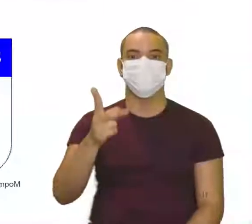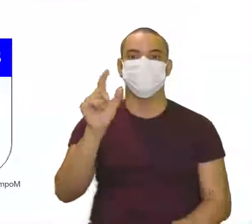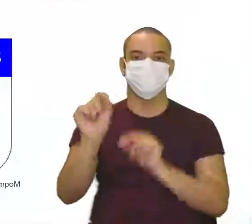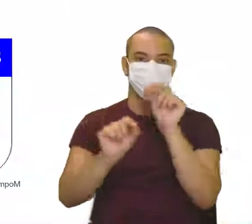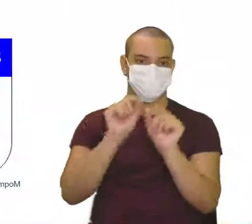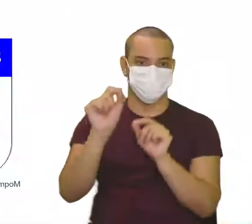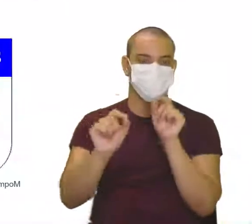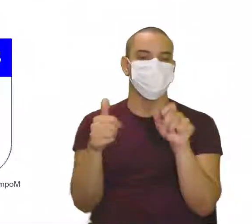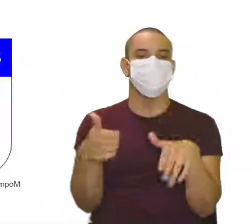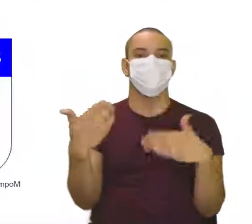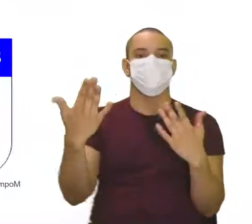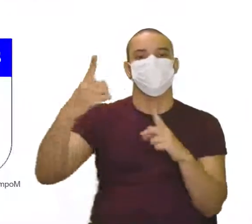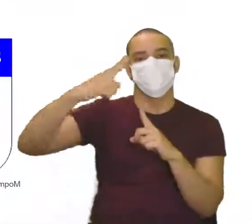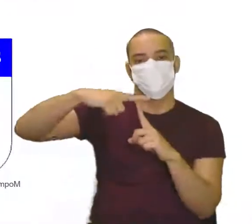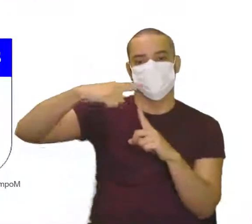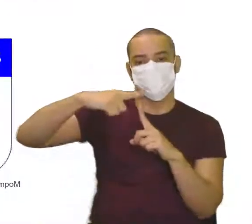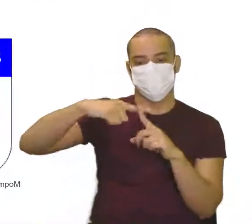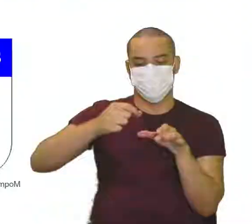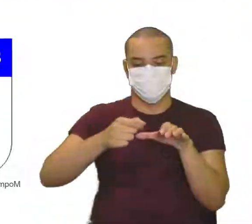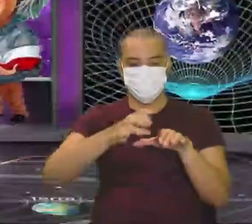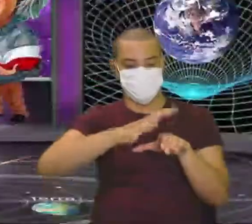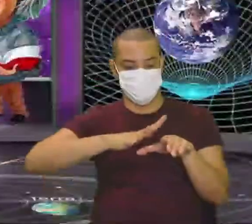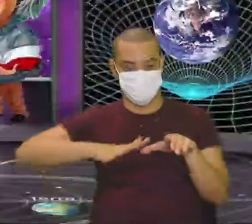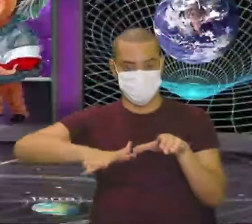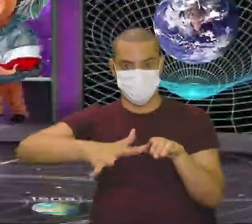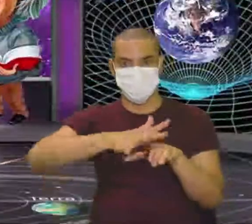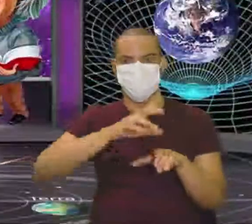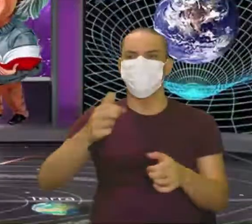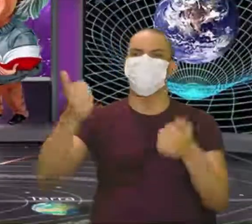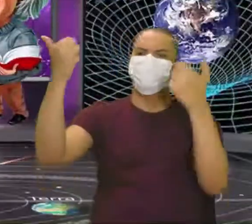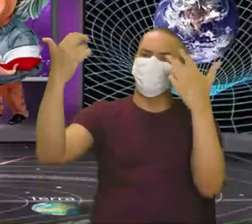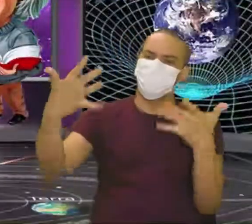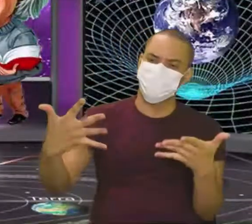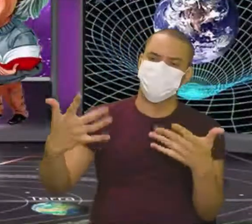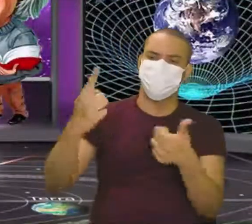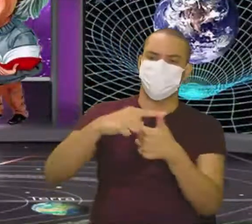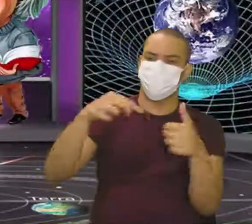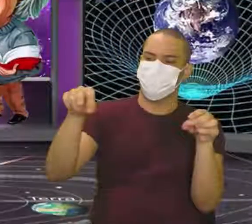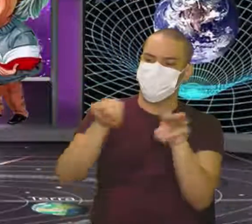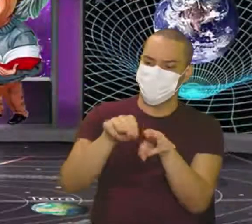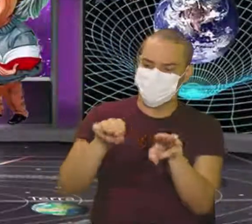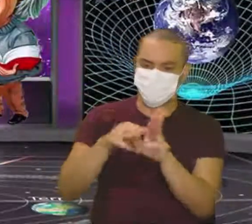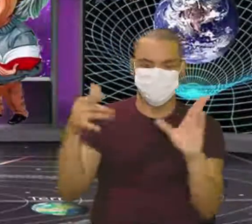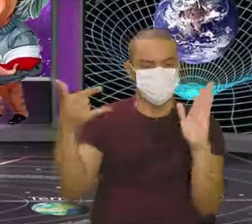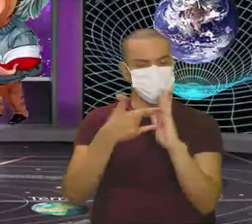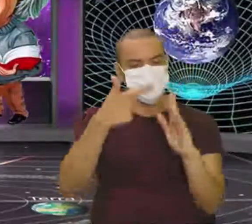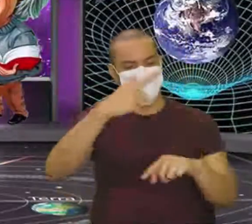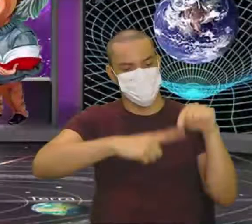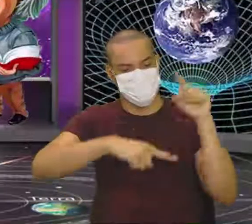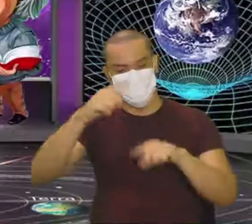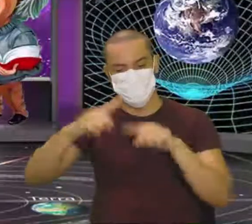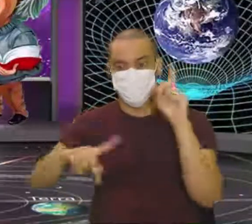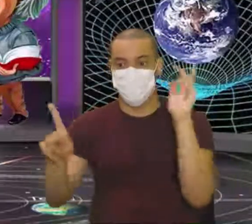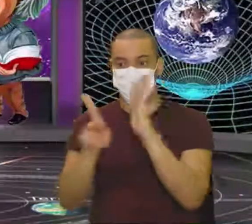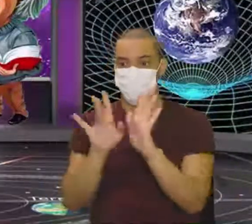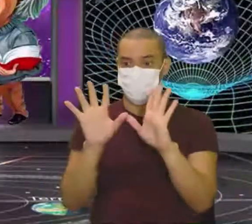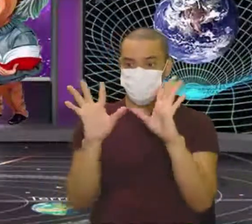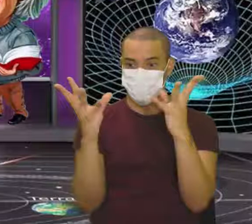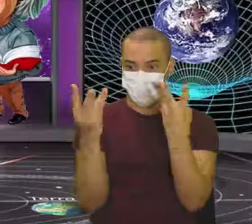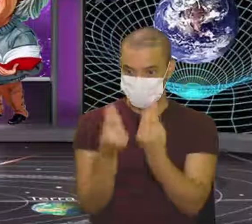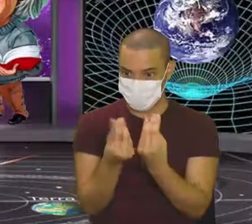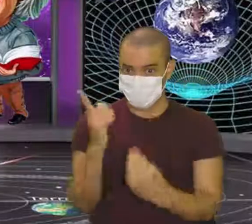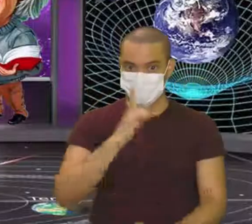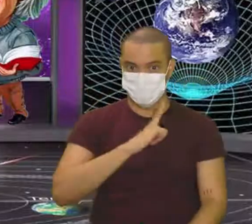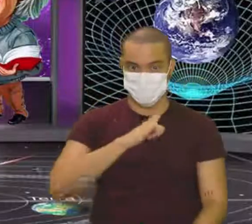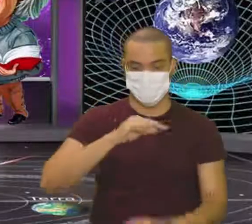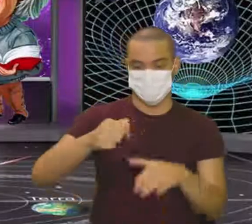ver quais são os tipos de campo. Olha, professora, você falou do campo magnético e tal, que os materiais com propriedades magnéticas têm